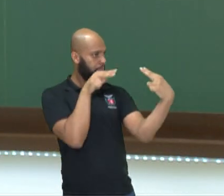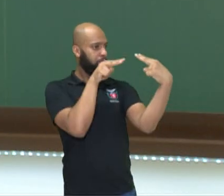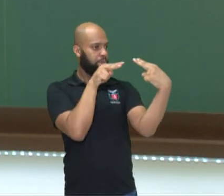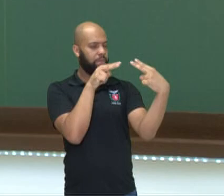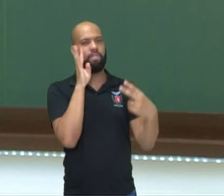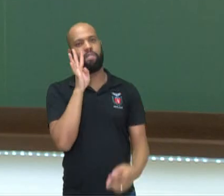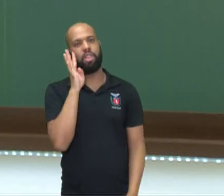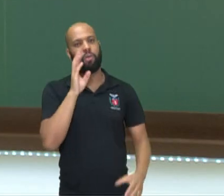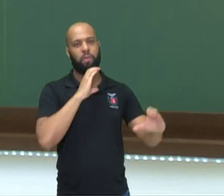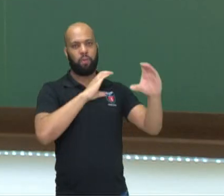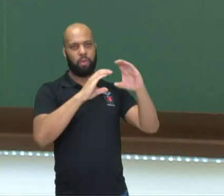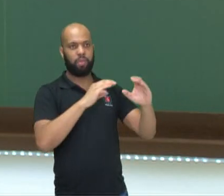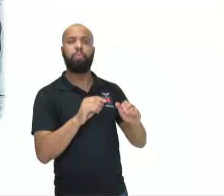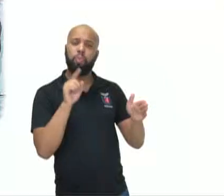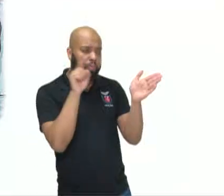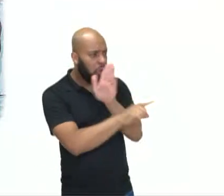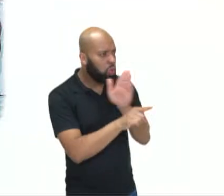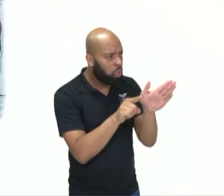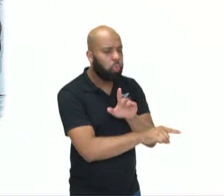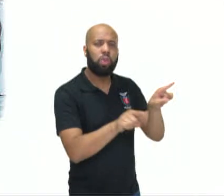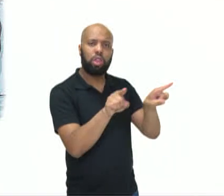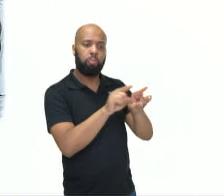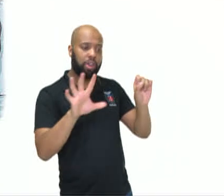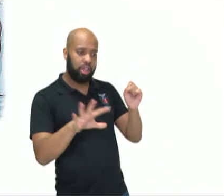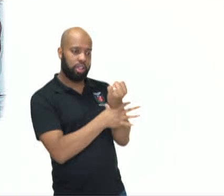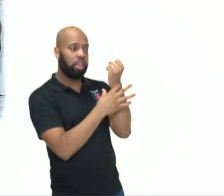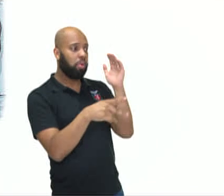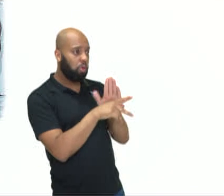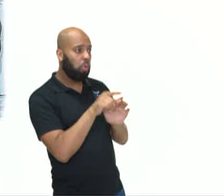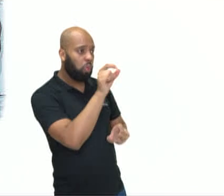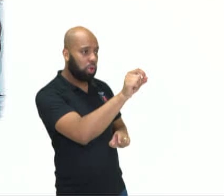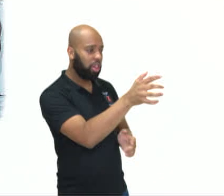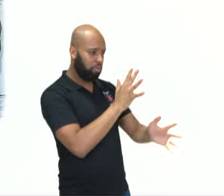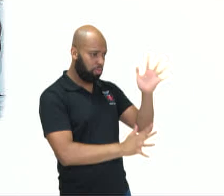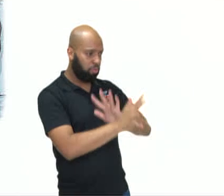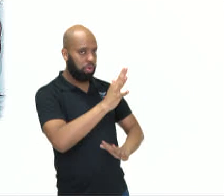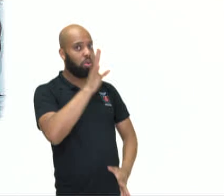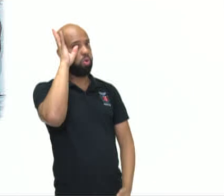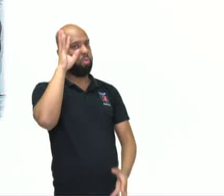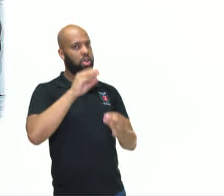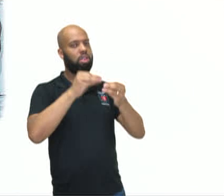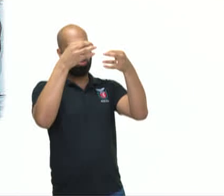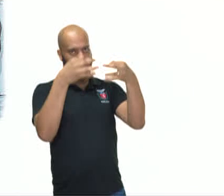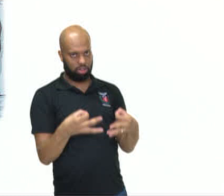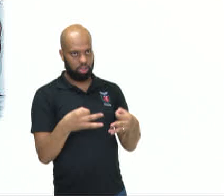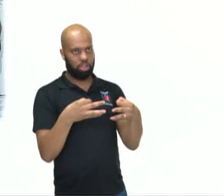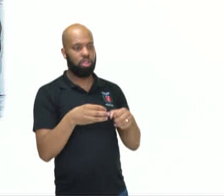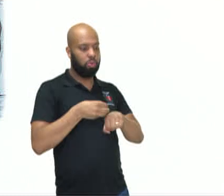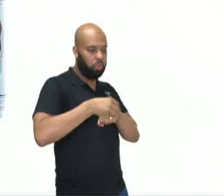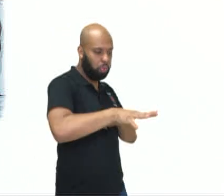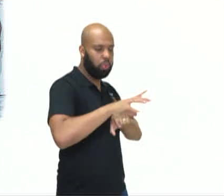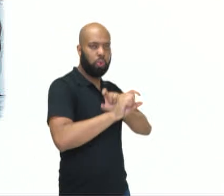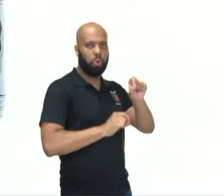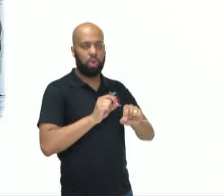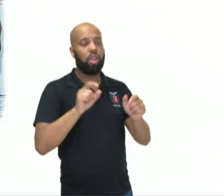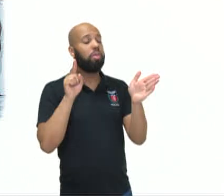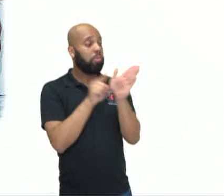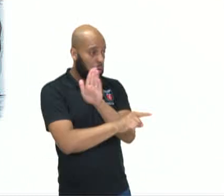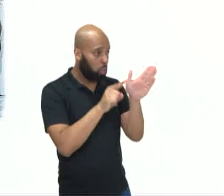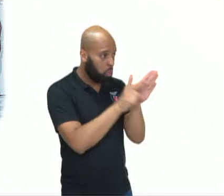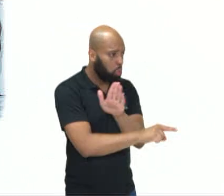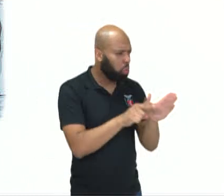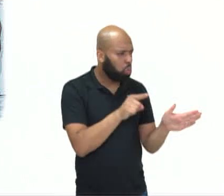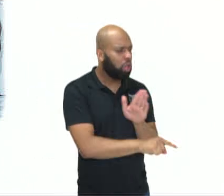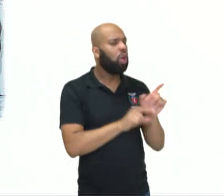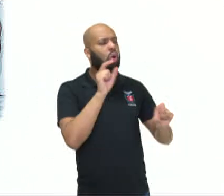comunicação. Faça perguntas para garantir que a mensagem transmitida foi bem interpretada. Uma dica é fazer perguntas